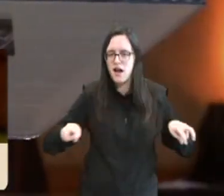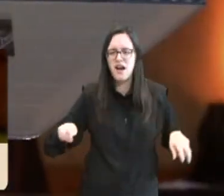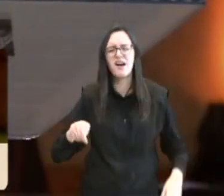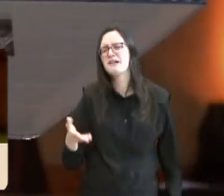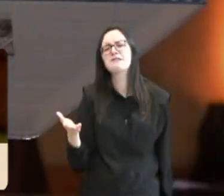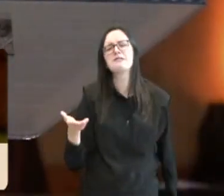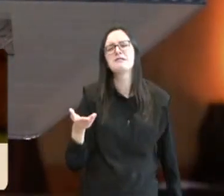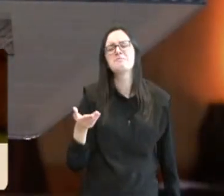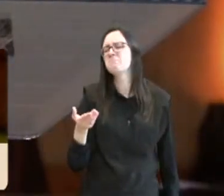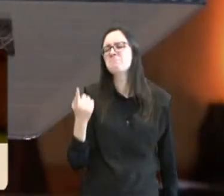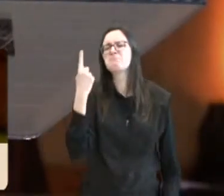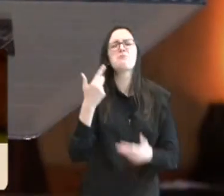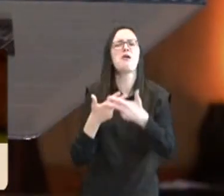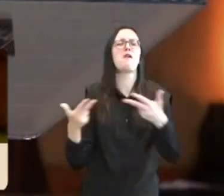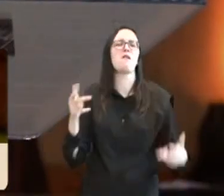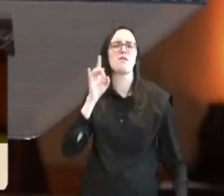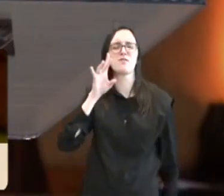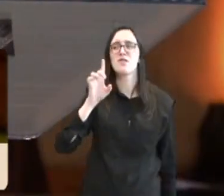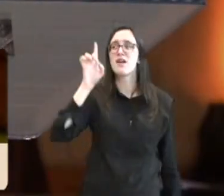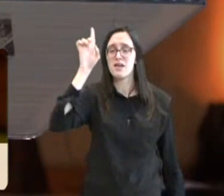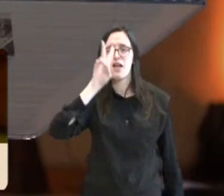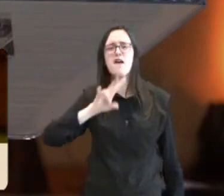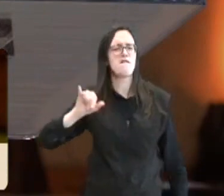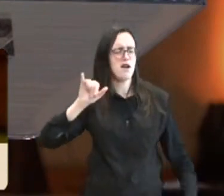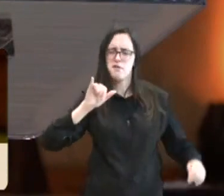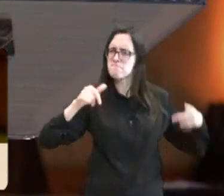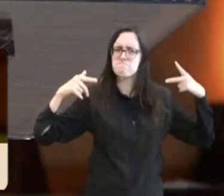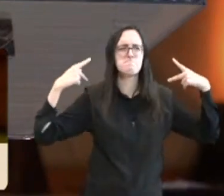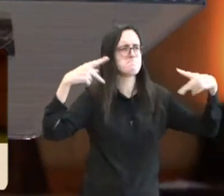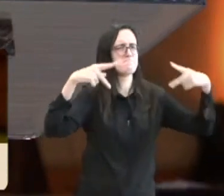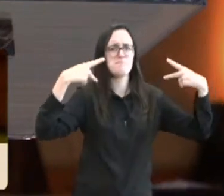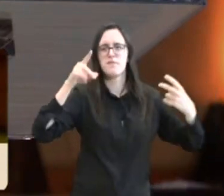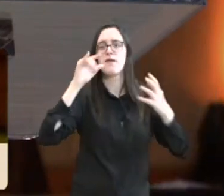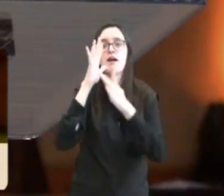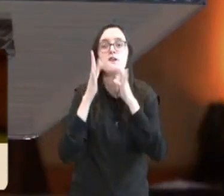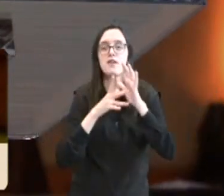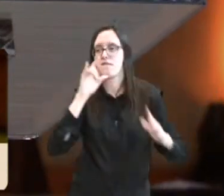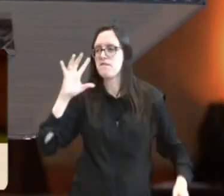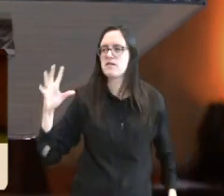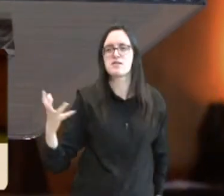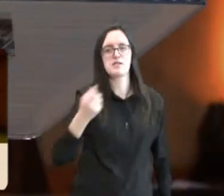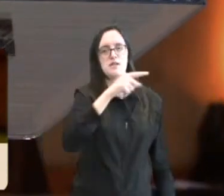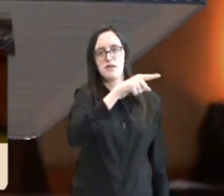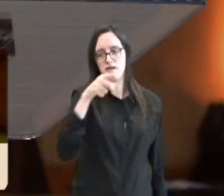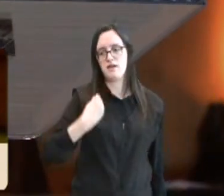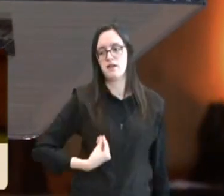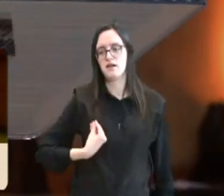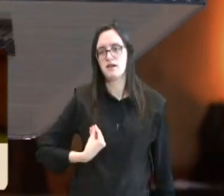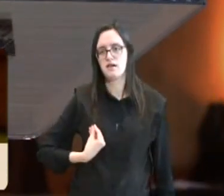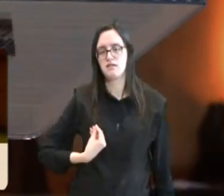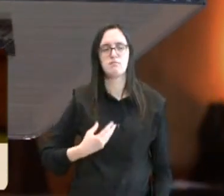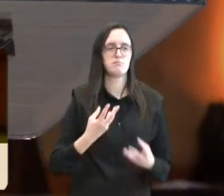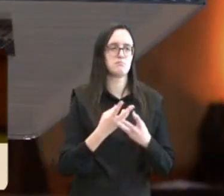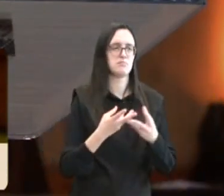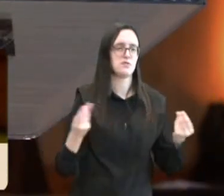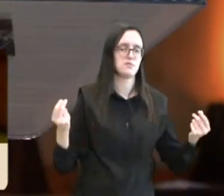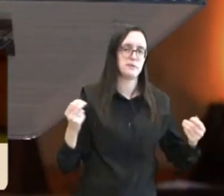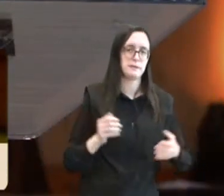só. Com ou sem banco, Deus vai ser proclamado. Jesus vai salvar vidas. Pronto, acabou.